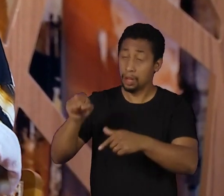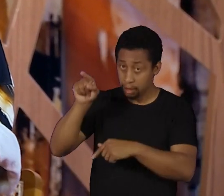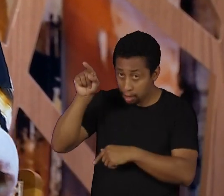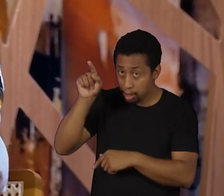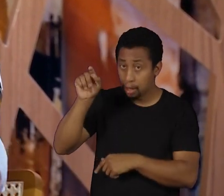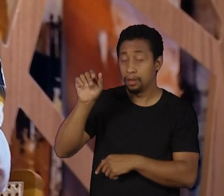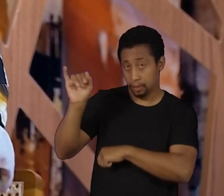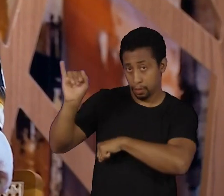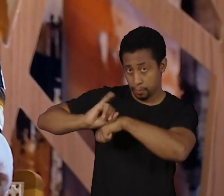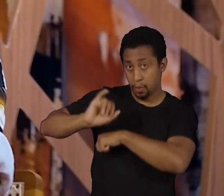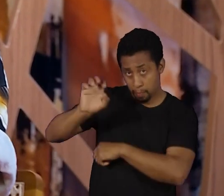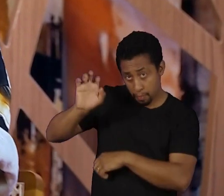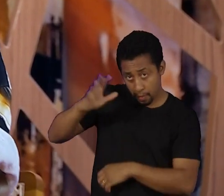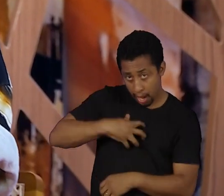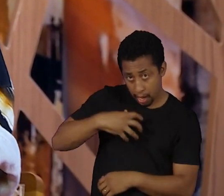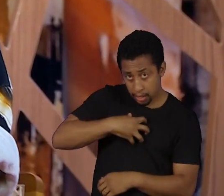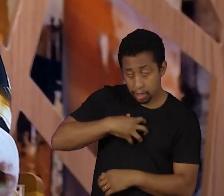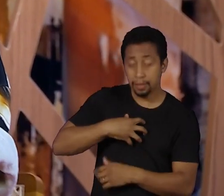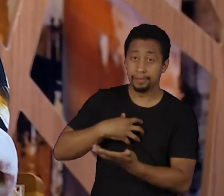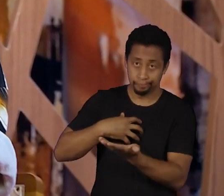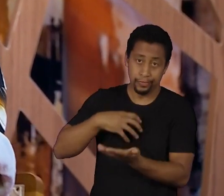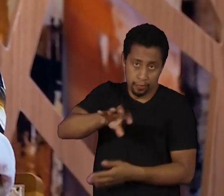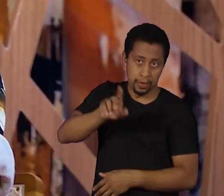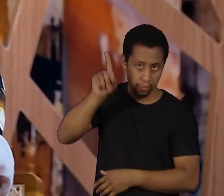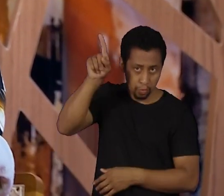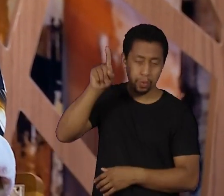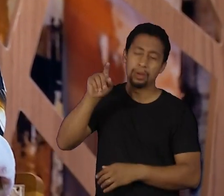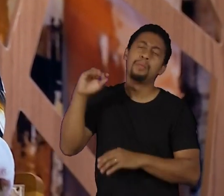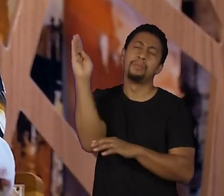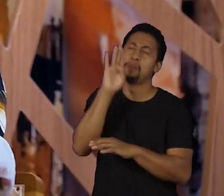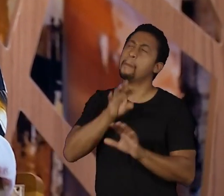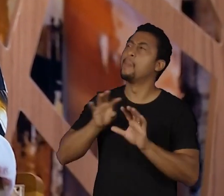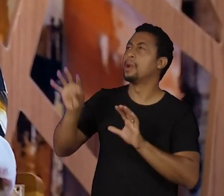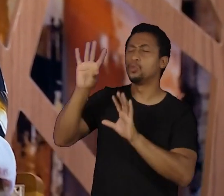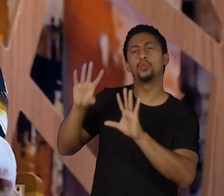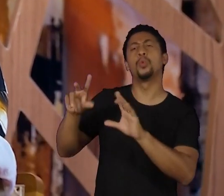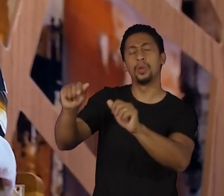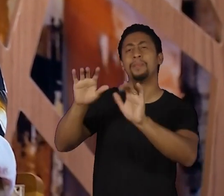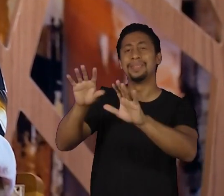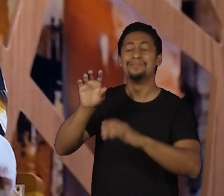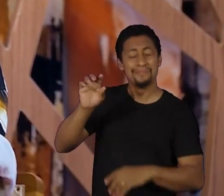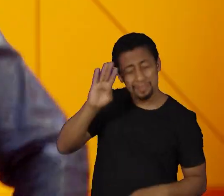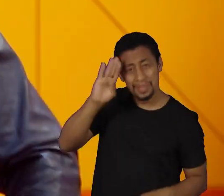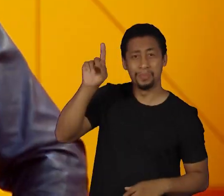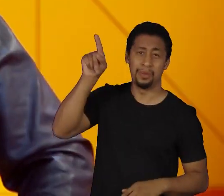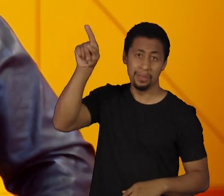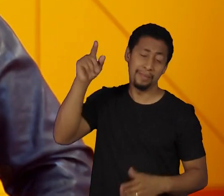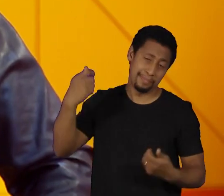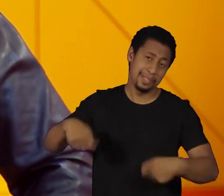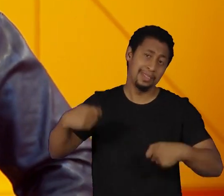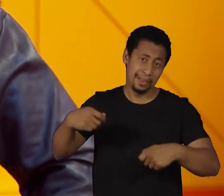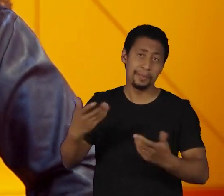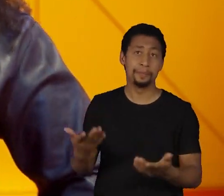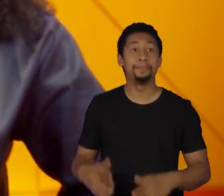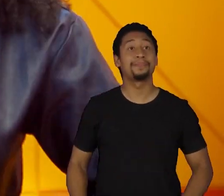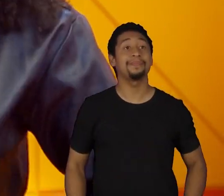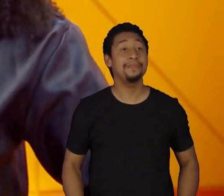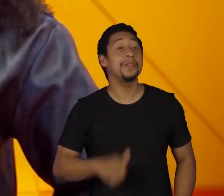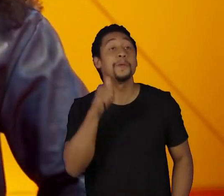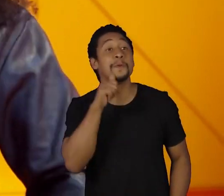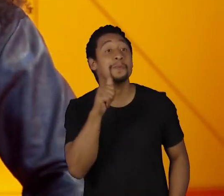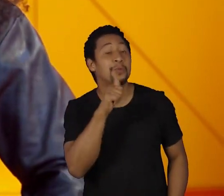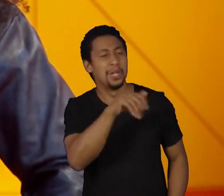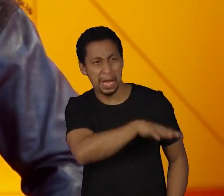né, do Brasil inteiro, mas de Salvador ali, podia olhar com mais carinho ali para o Pelourinho. Bora falar da mulherada que está